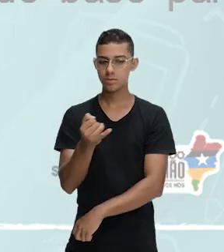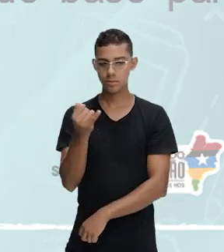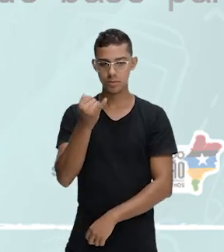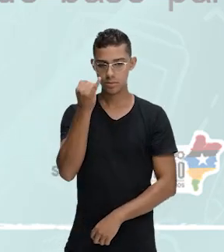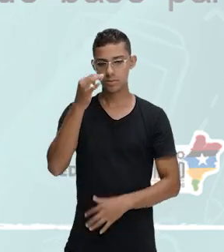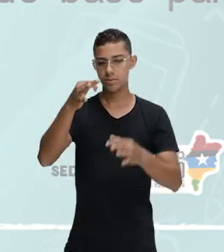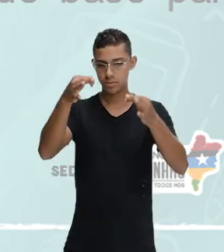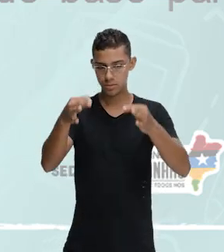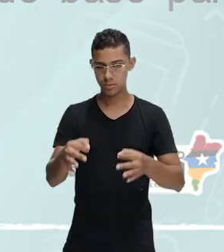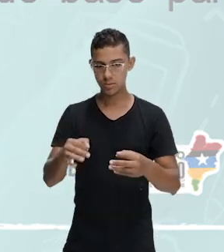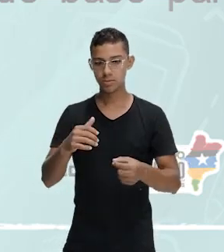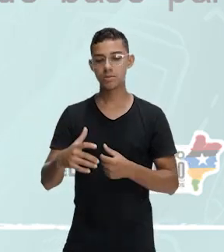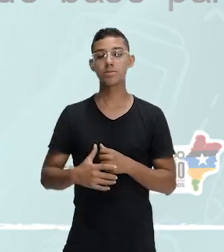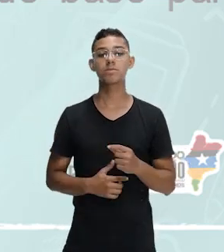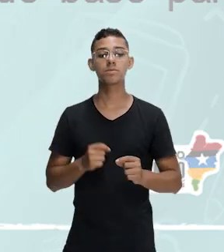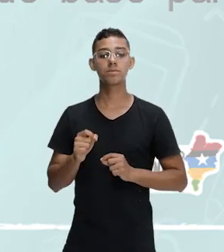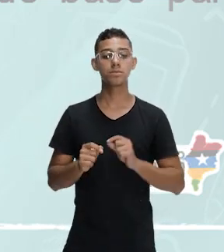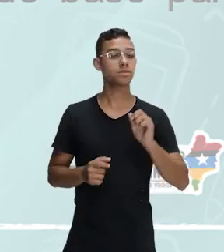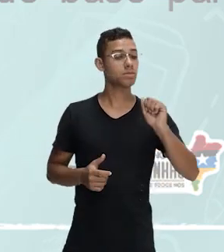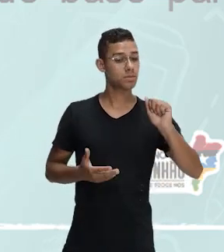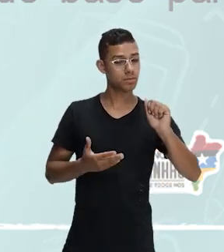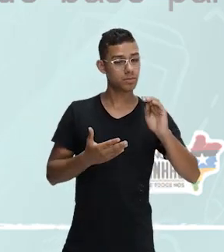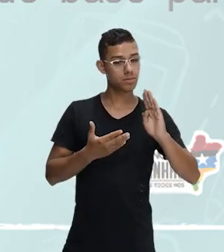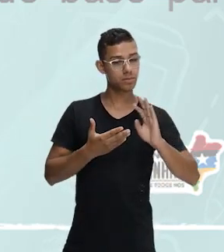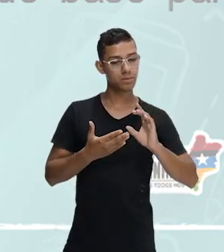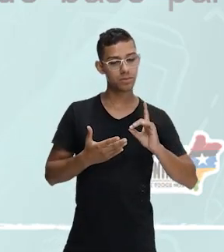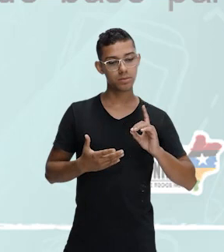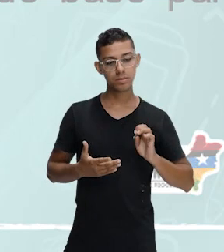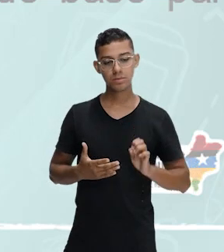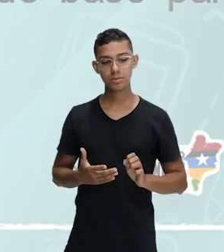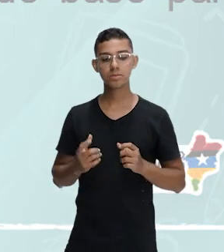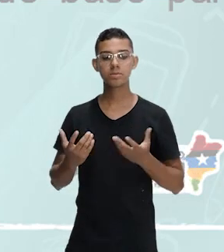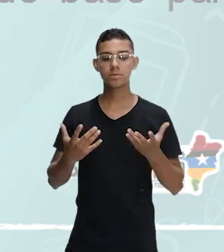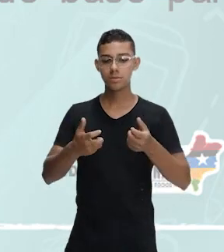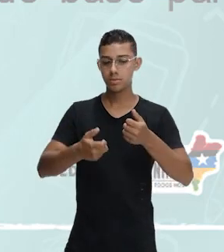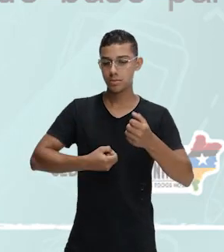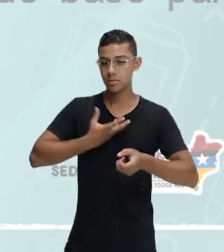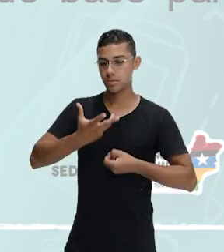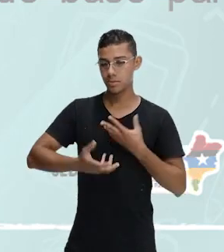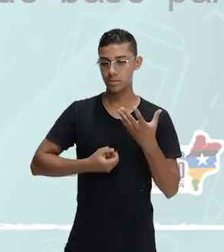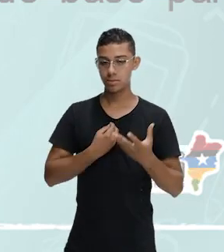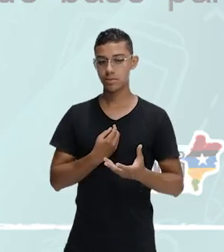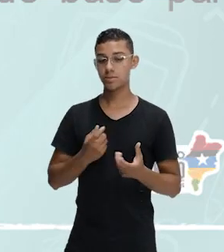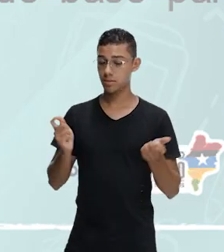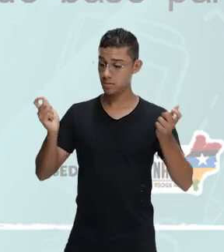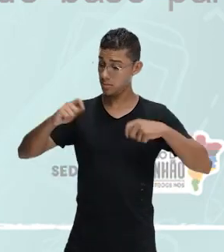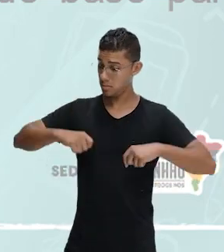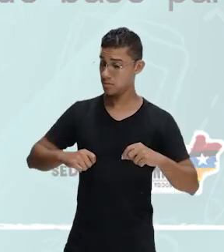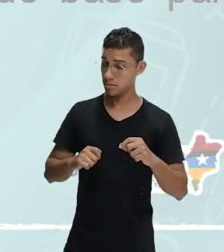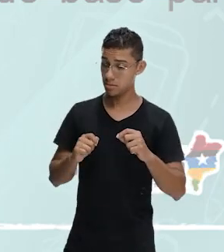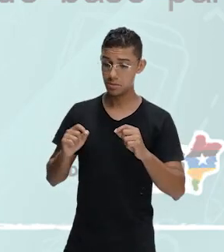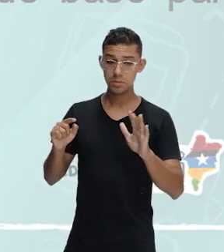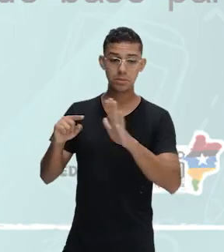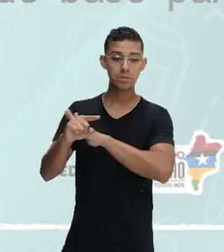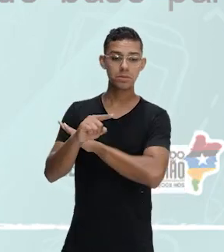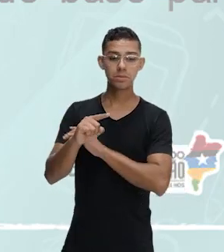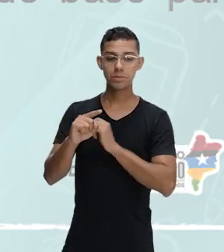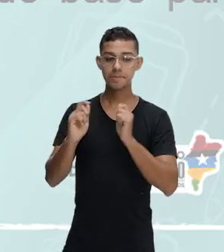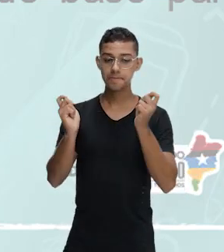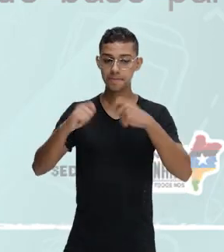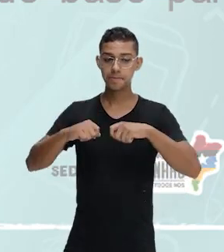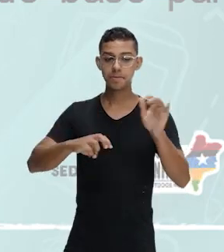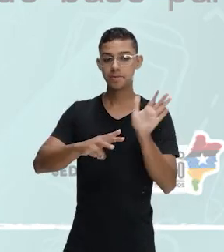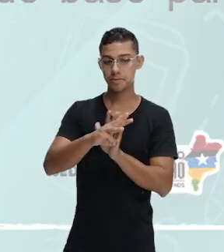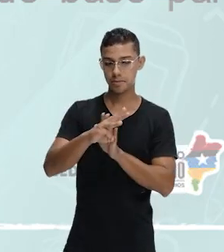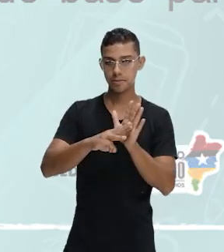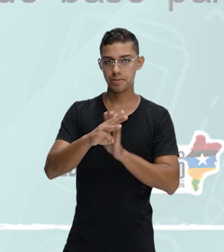que, olha só, aqui nós temos uma pergunta diretamente, uma pergunta expressa, uma pergunta que está te direcionando à questão do